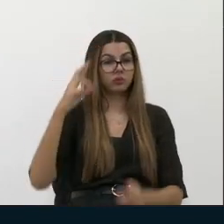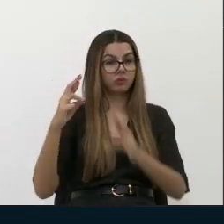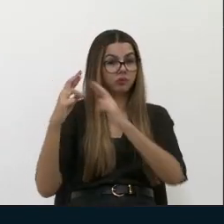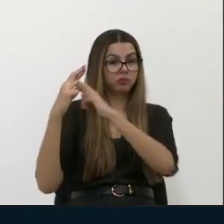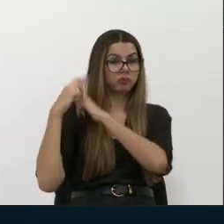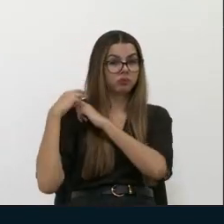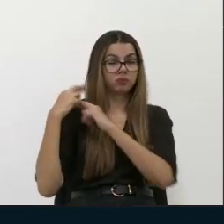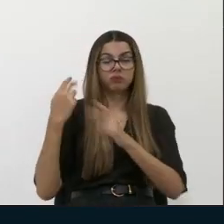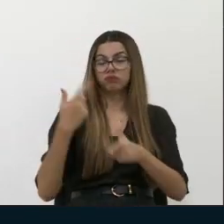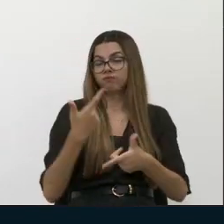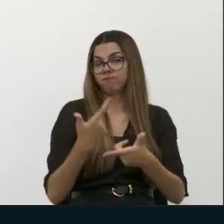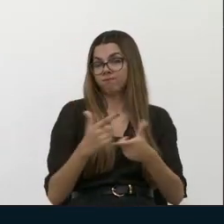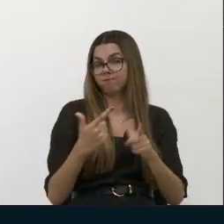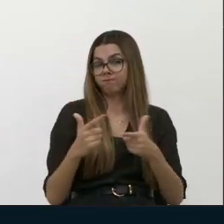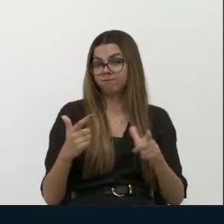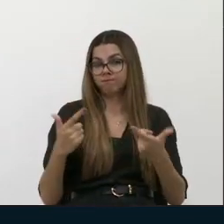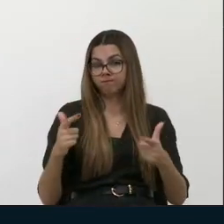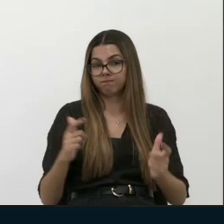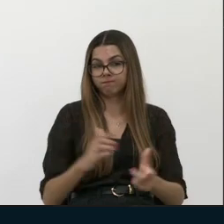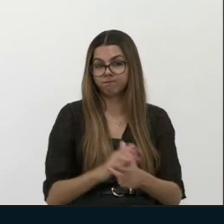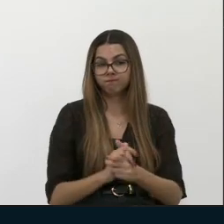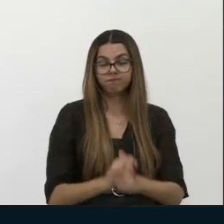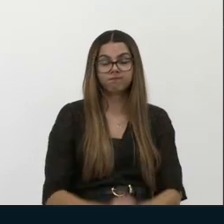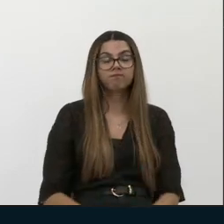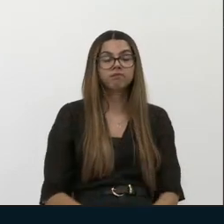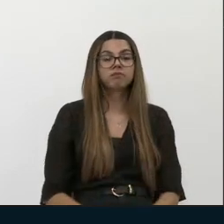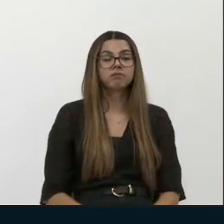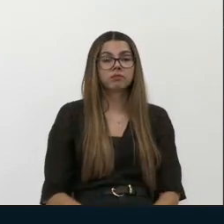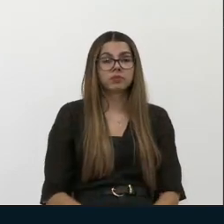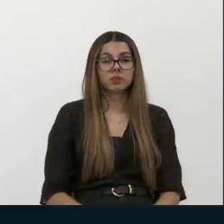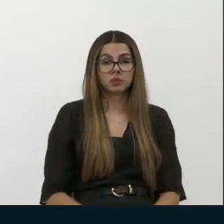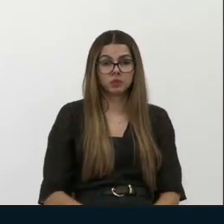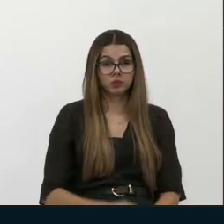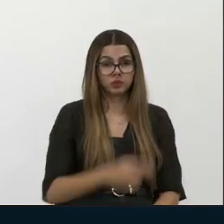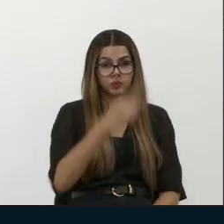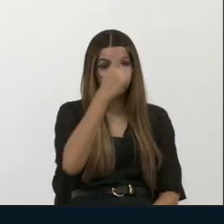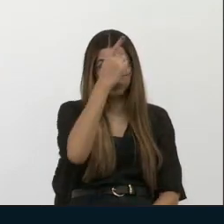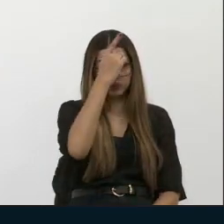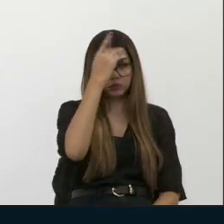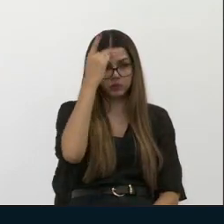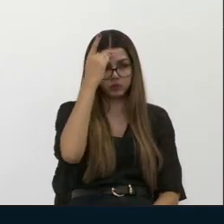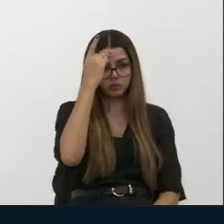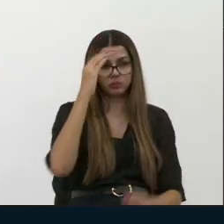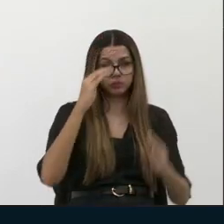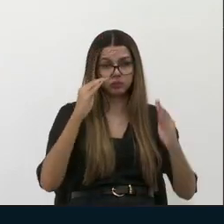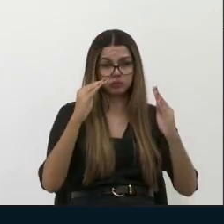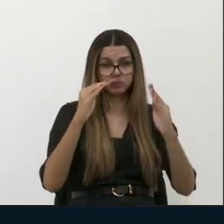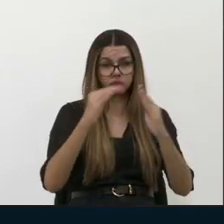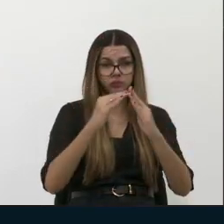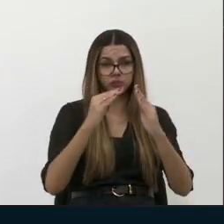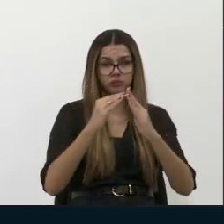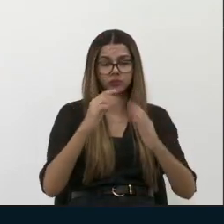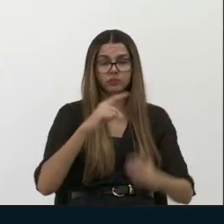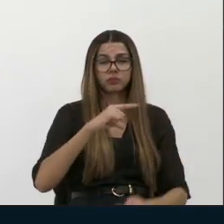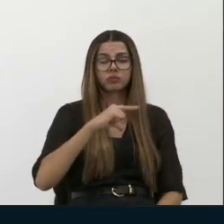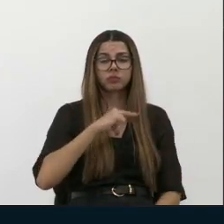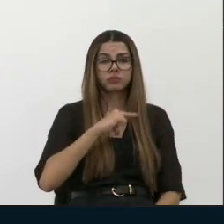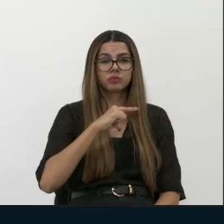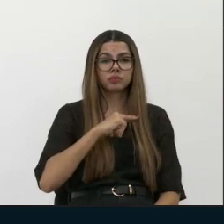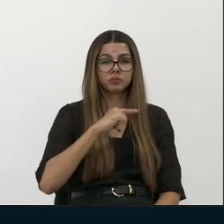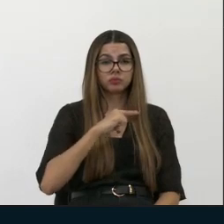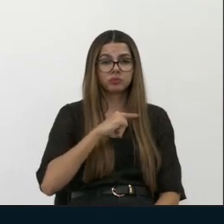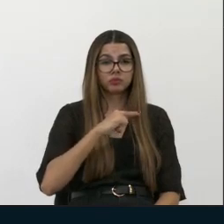A incompetência do governo Guti, vereador Leandro Dourado, não permitirá que os moradores daquela região tenham o acesso